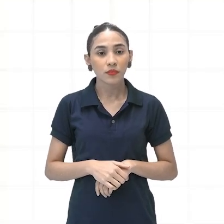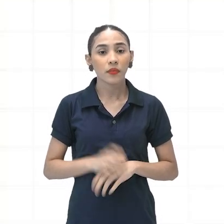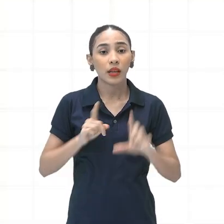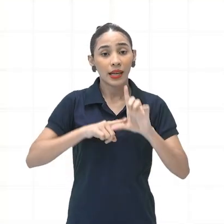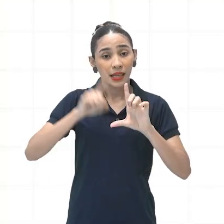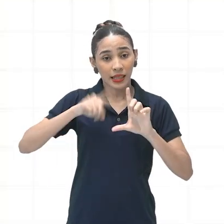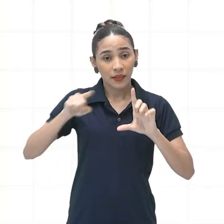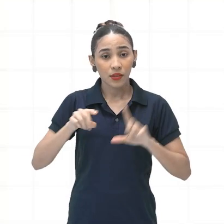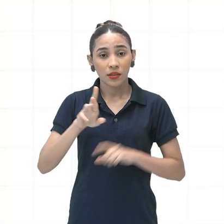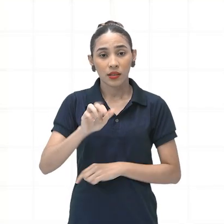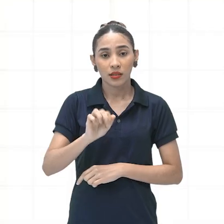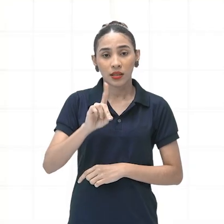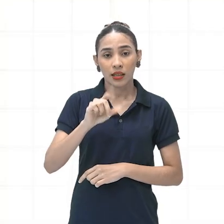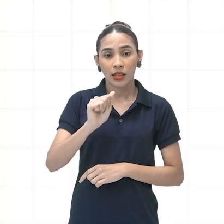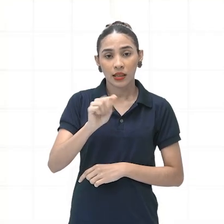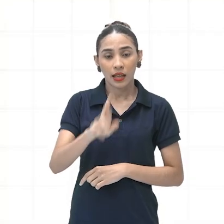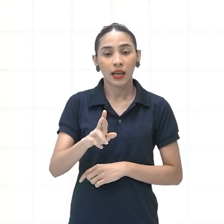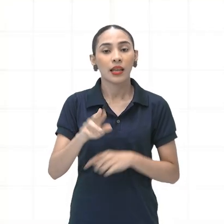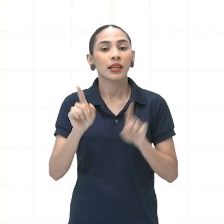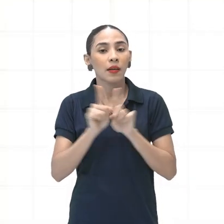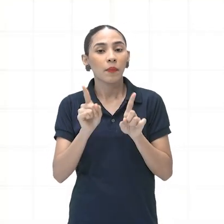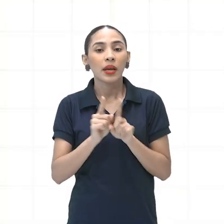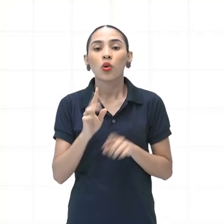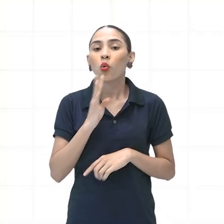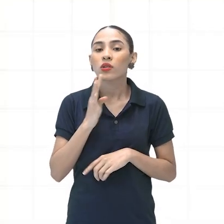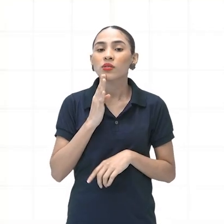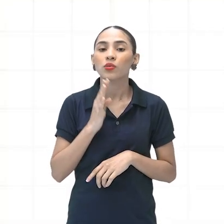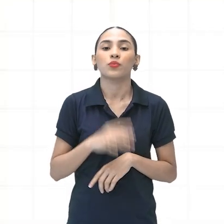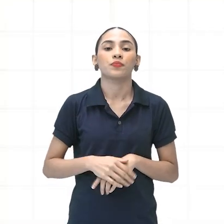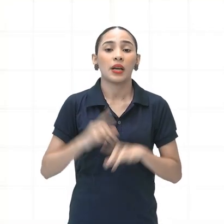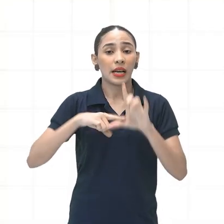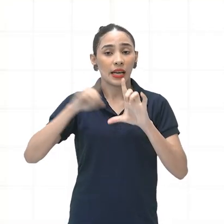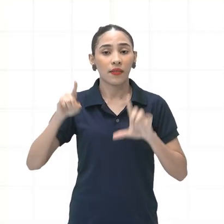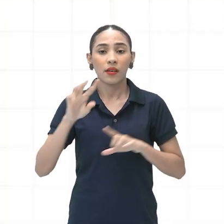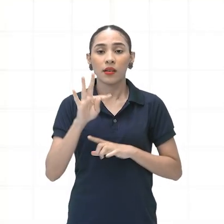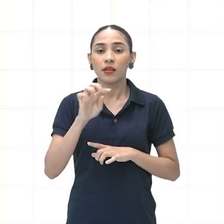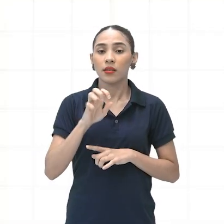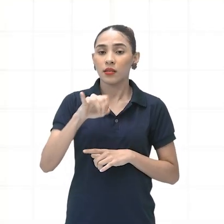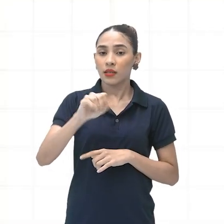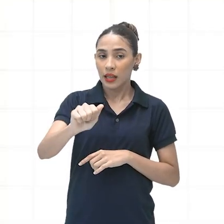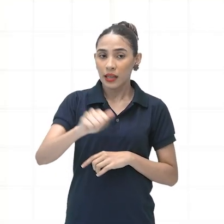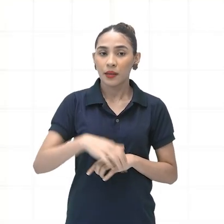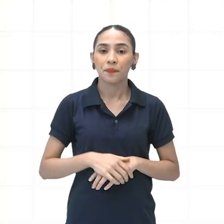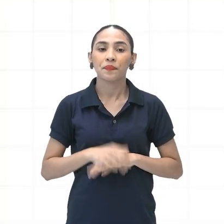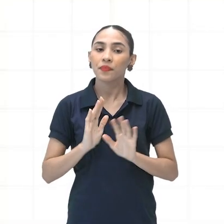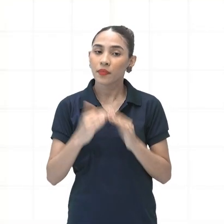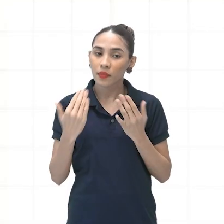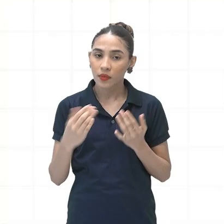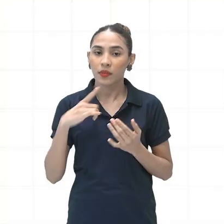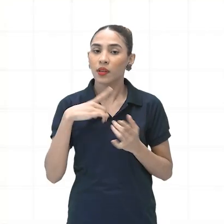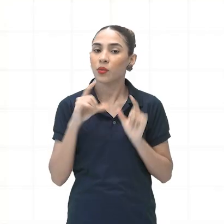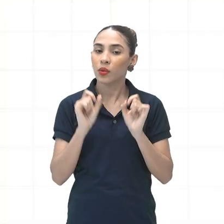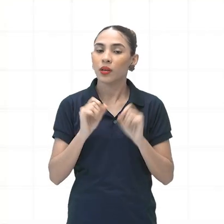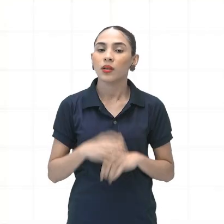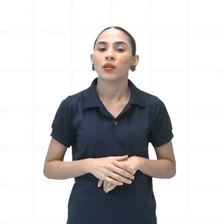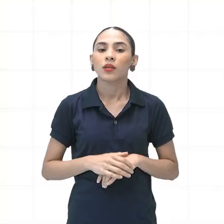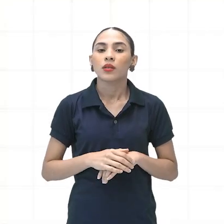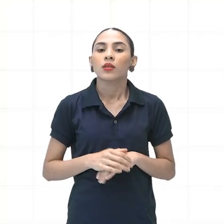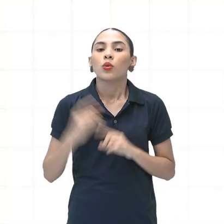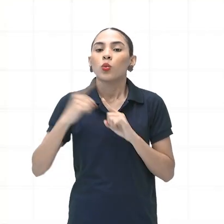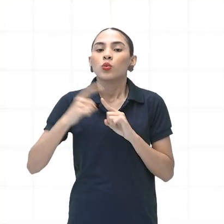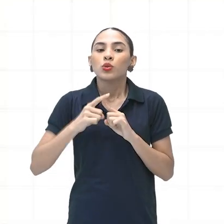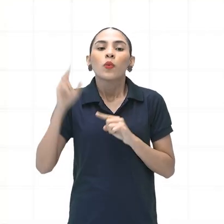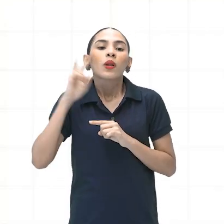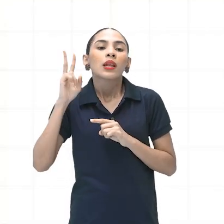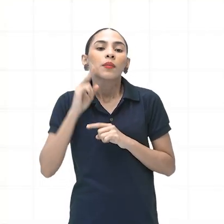Gráfico de radar, também conhecido como gráfico de teia. O gráfico em radar tem um formato que